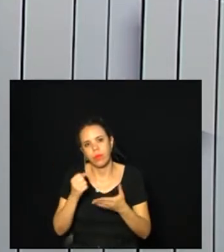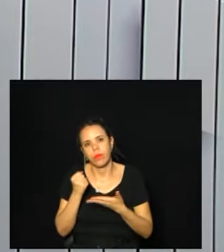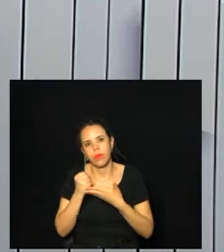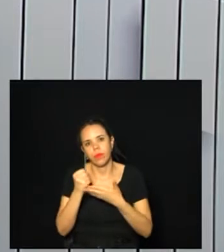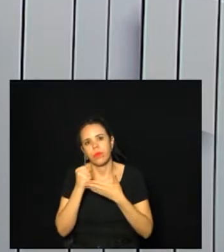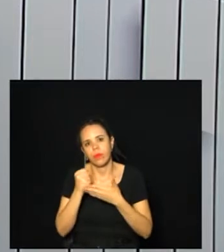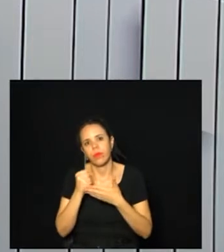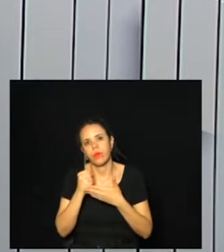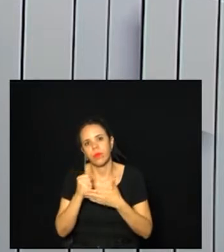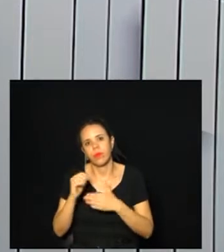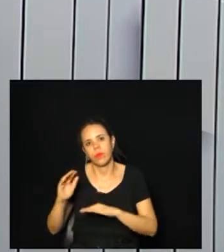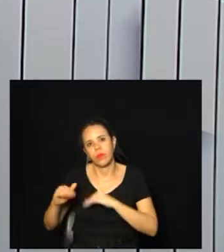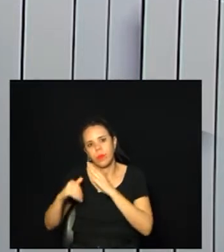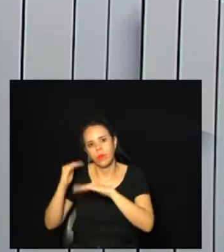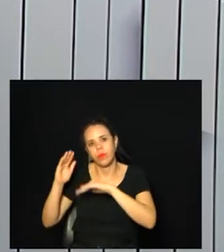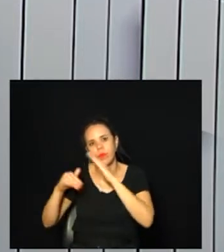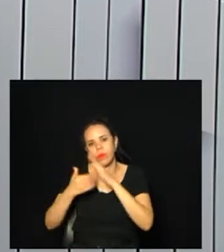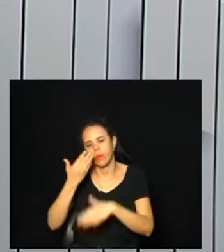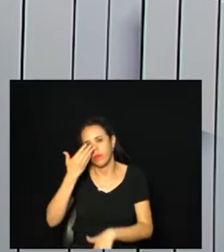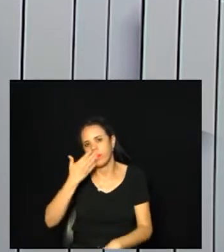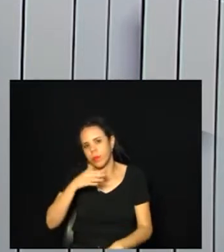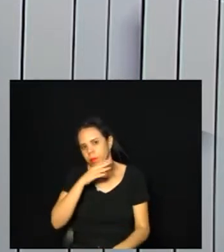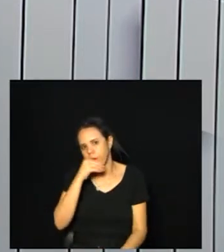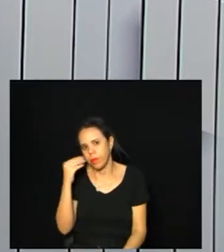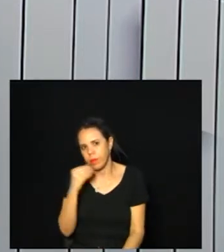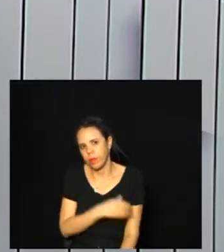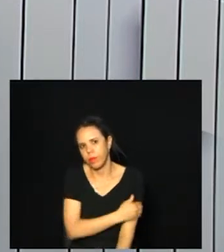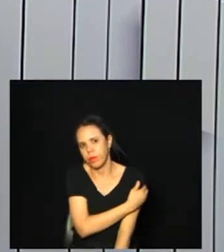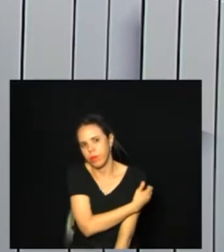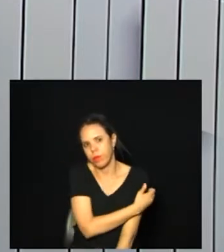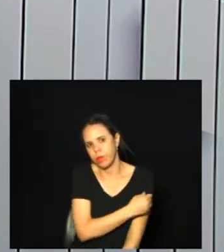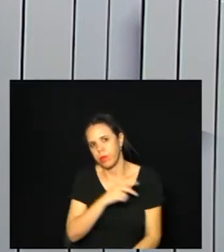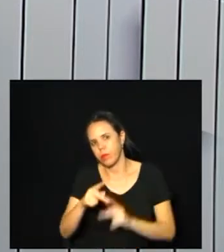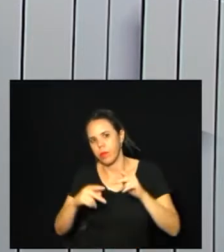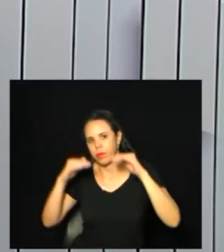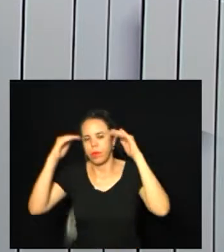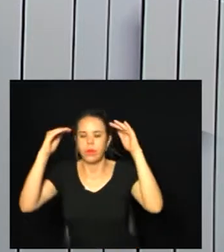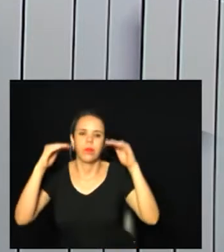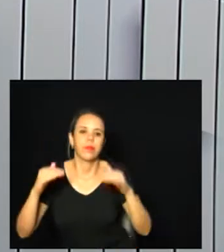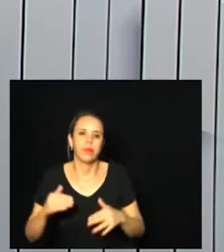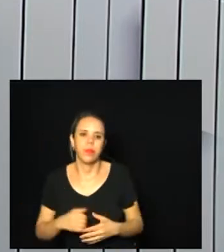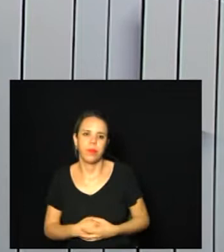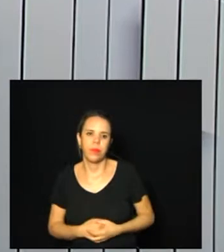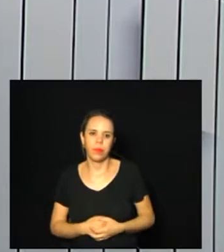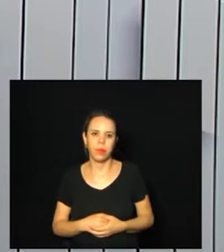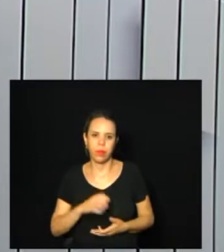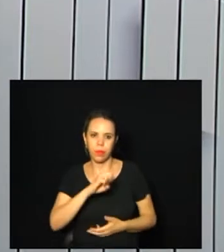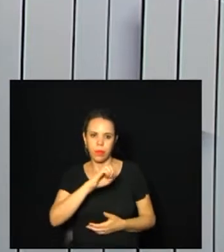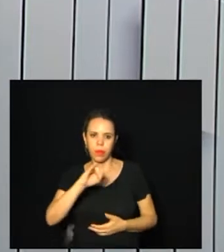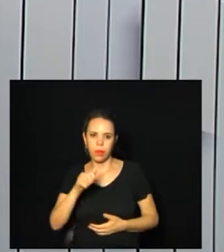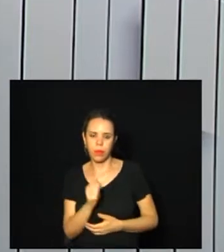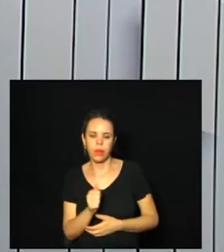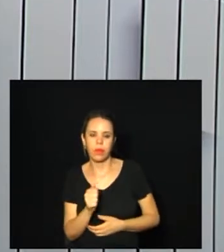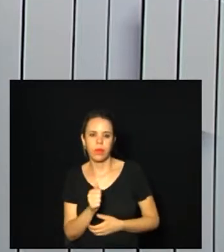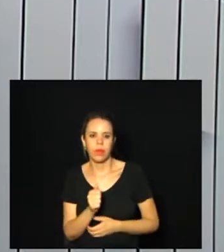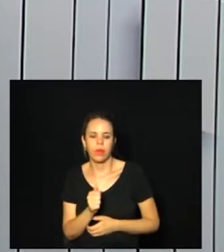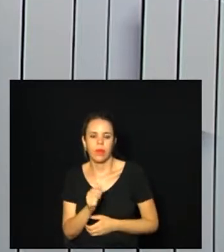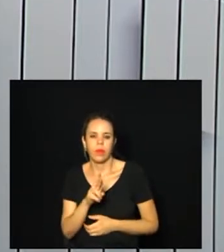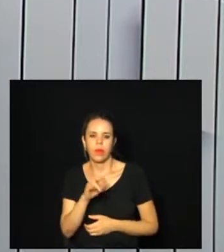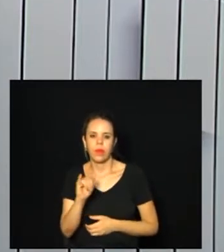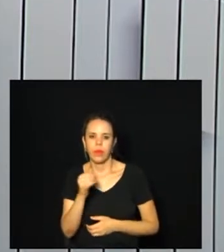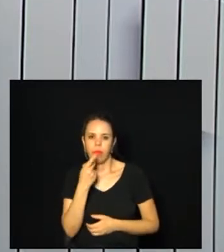ajudar neste desenvolvimento de crianças, adolescentes e de adultos através do EJA também, como disse o